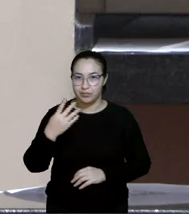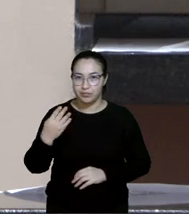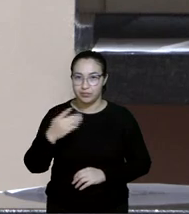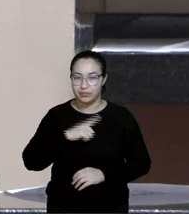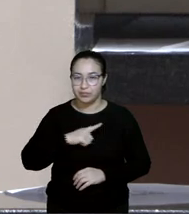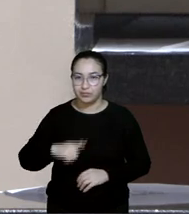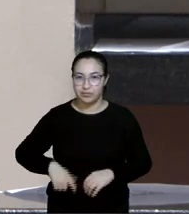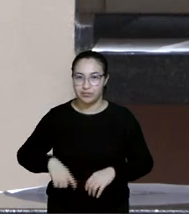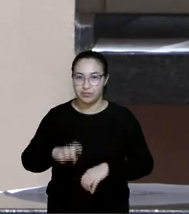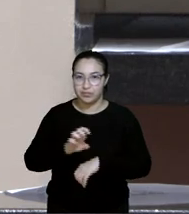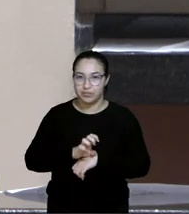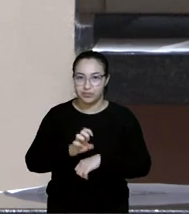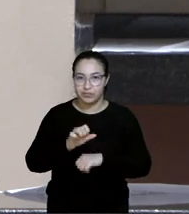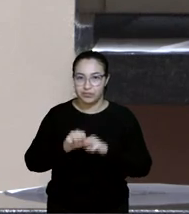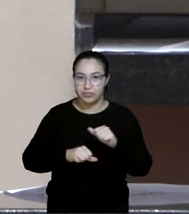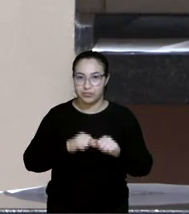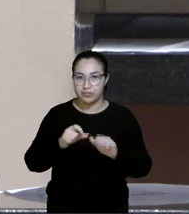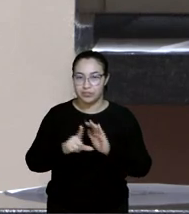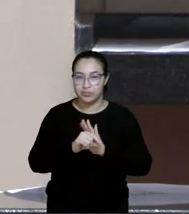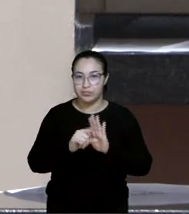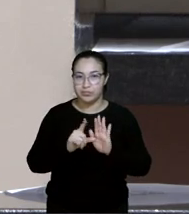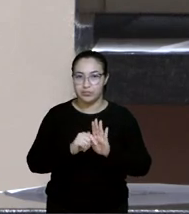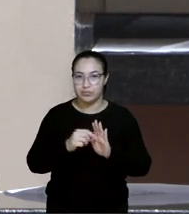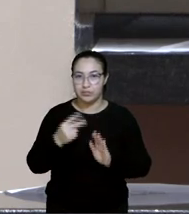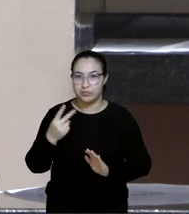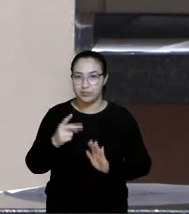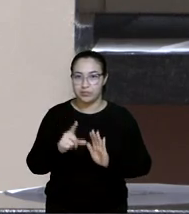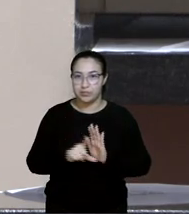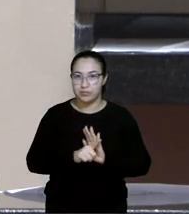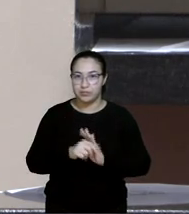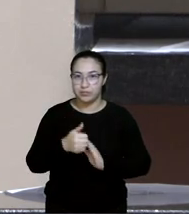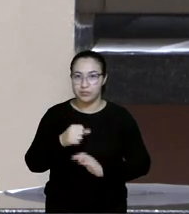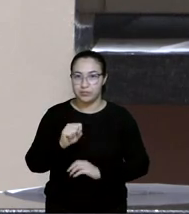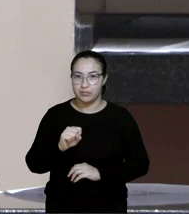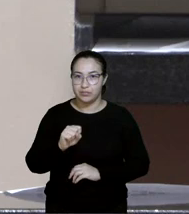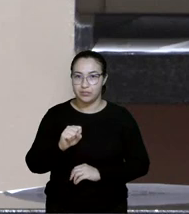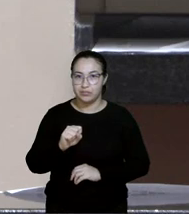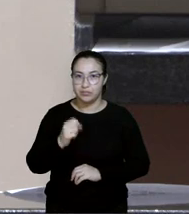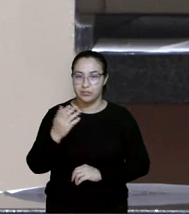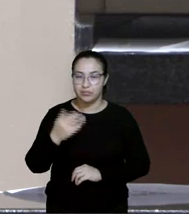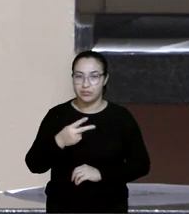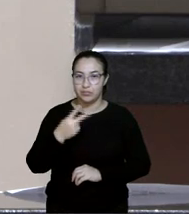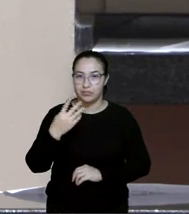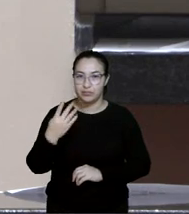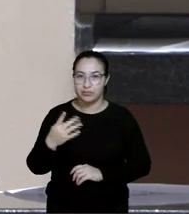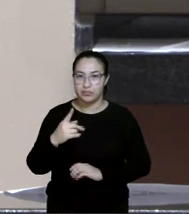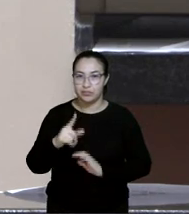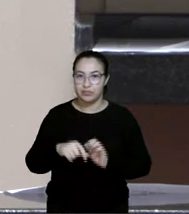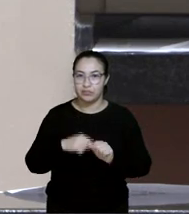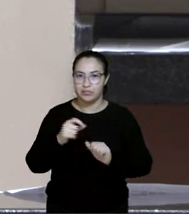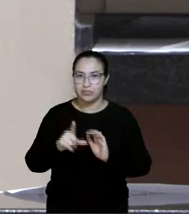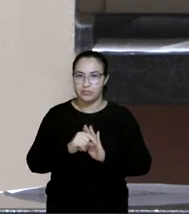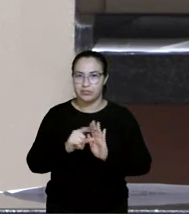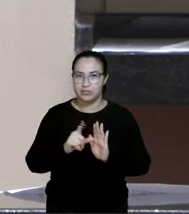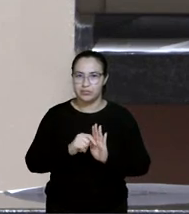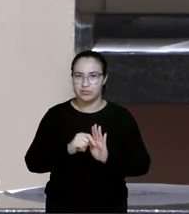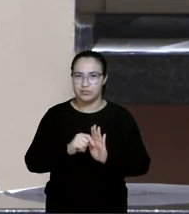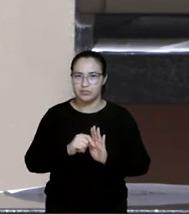Estado, altera o artigo 2º da lei 18.827 de 2024, que altera o artigo 4º do anexo 2º da